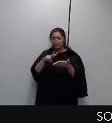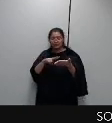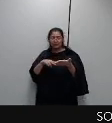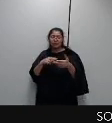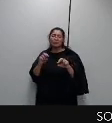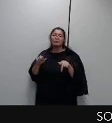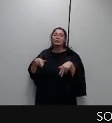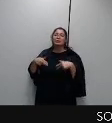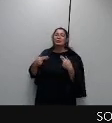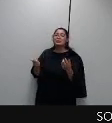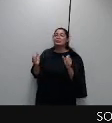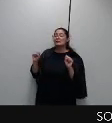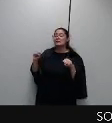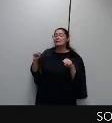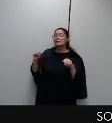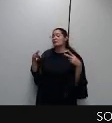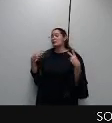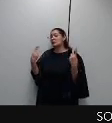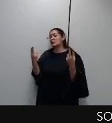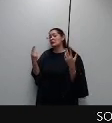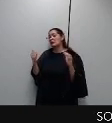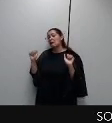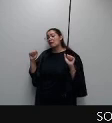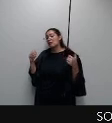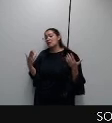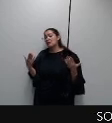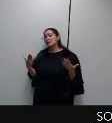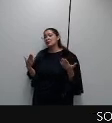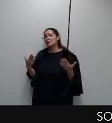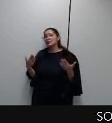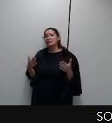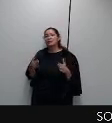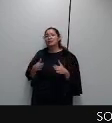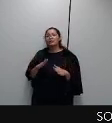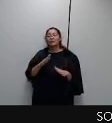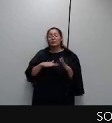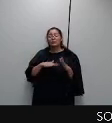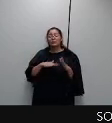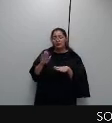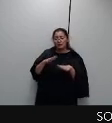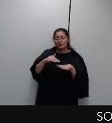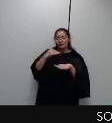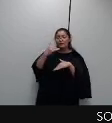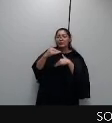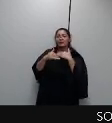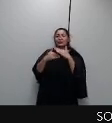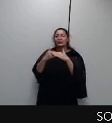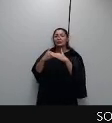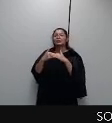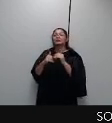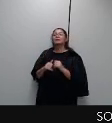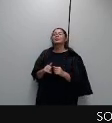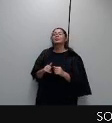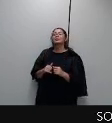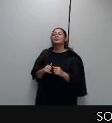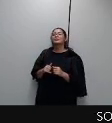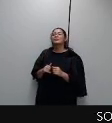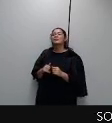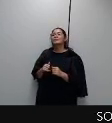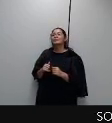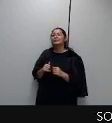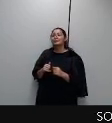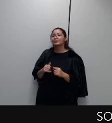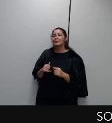é uma peculiaridade que admite a cisão da causalidade objetiva é esse E aí posso ir na próxima